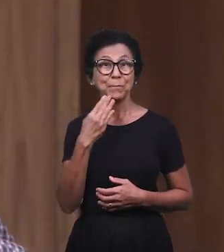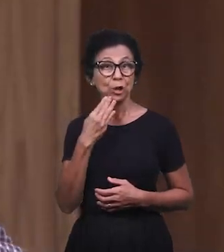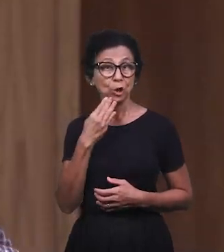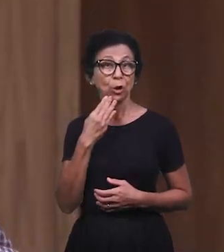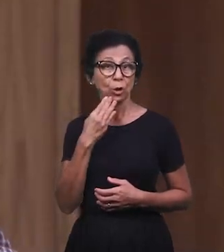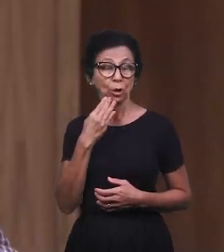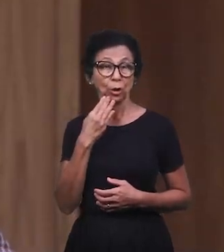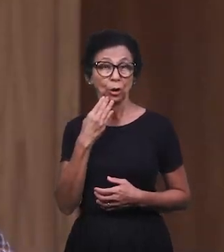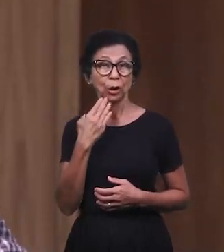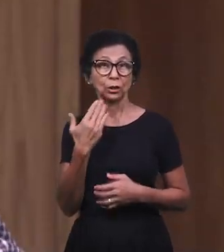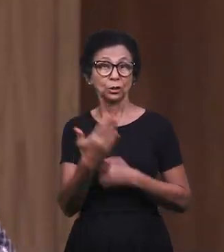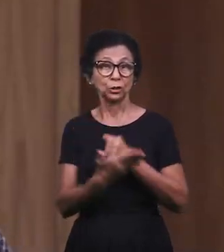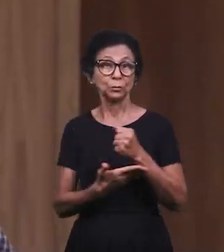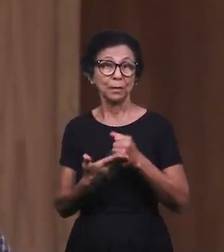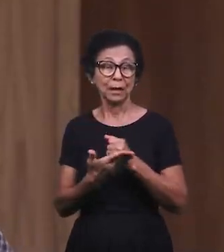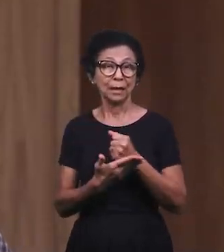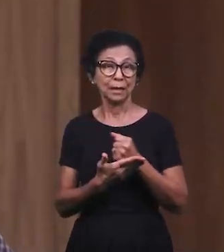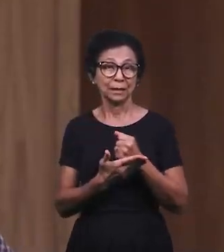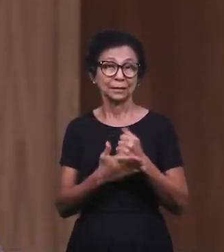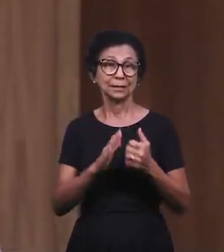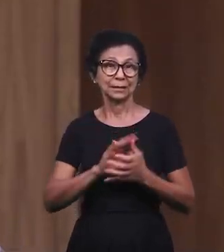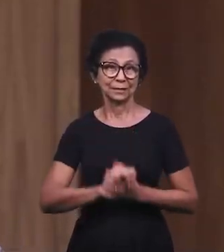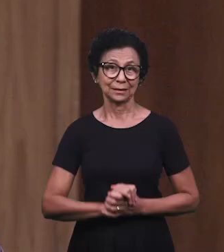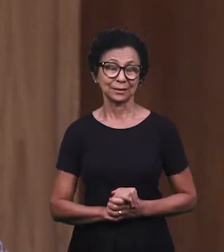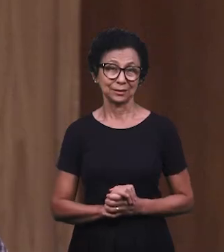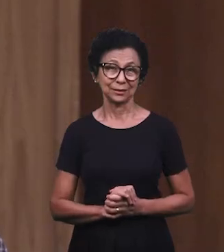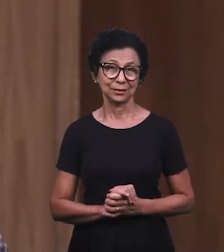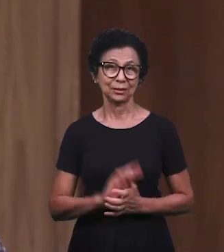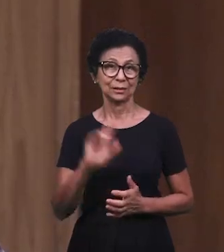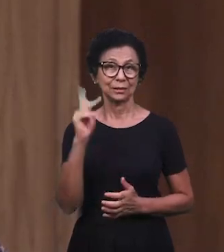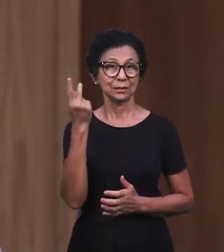bilhões de bases nitrogenadas. Ordenadas